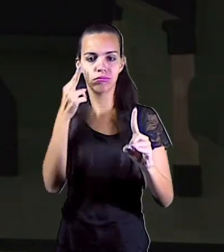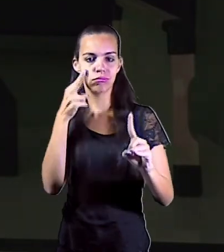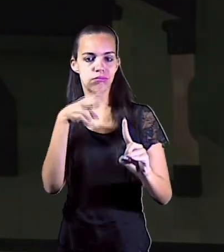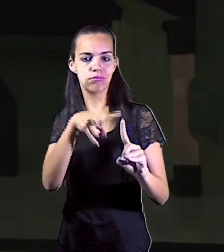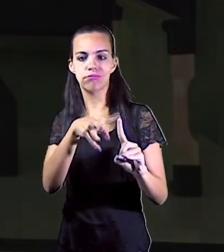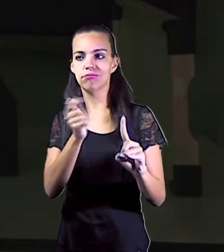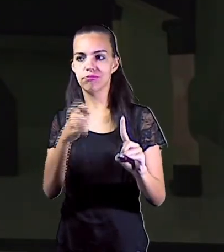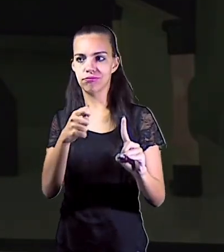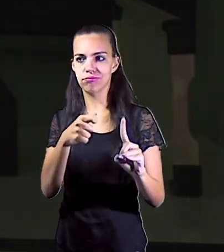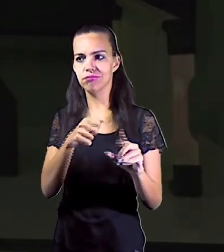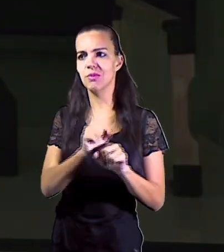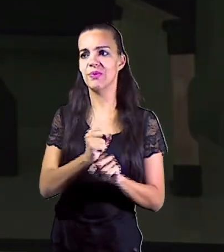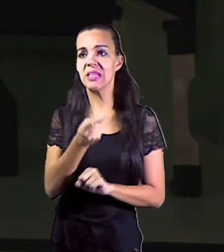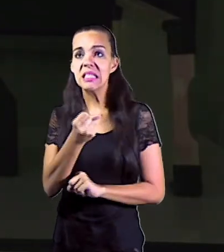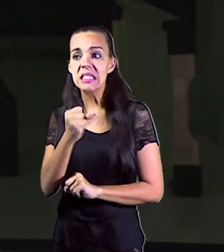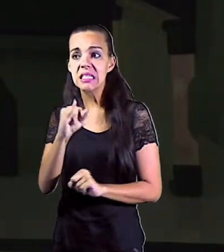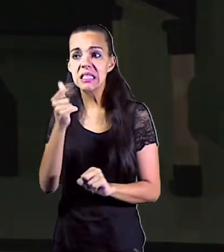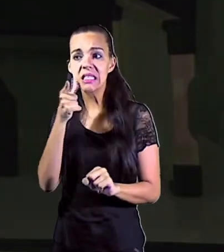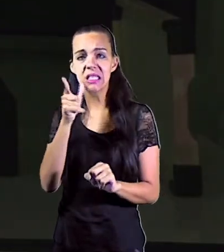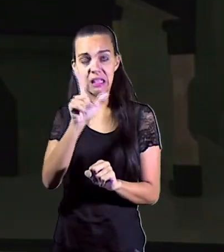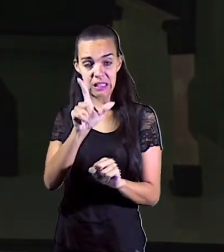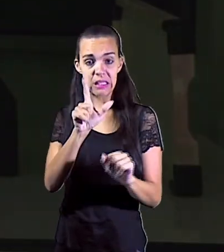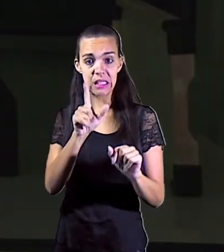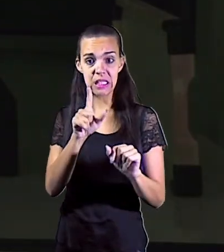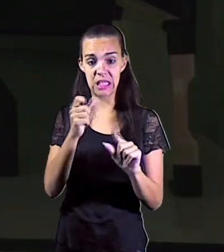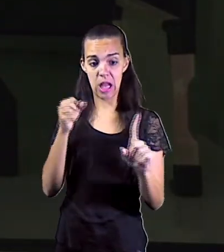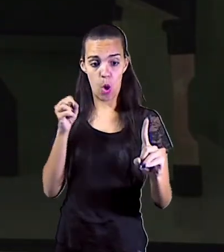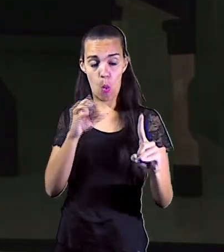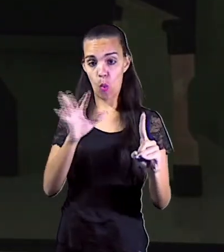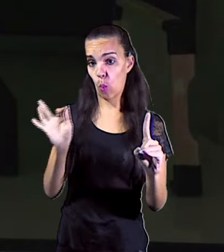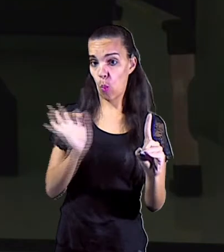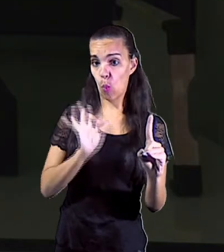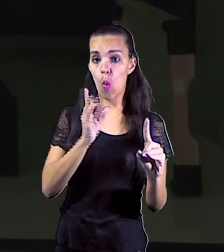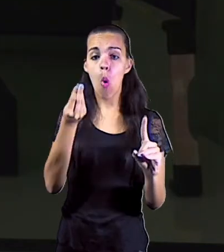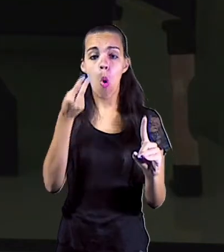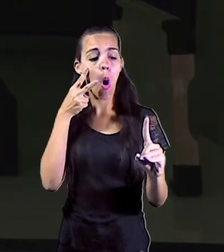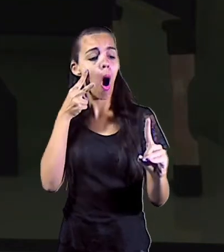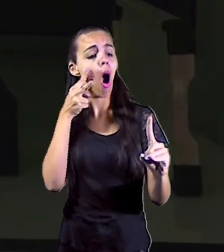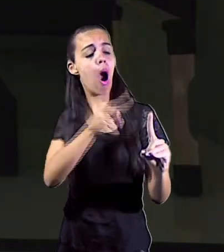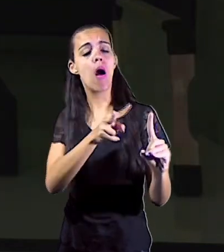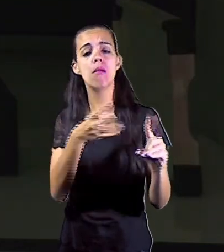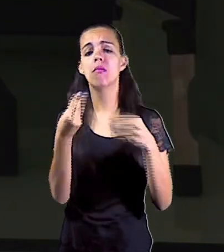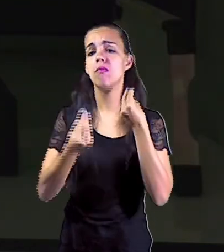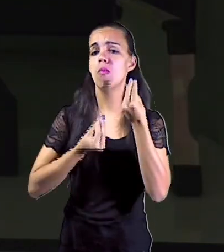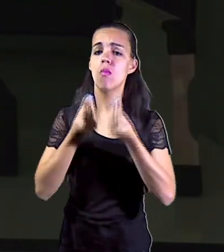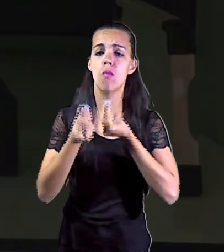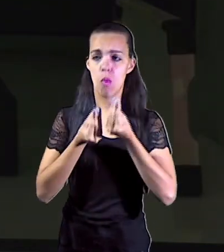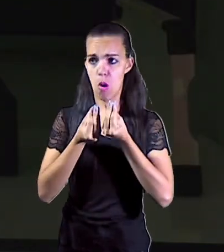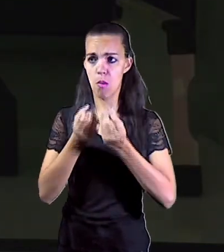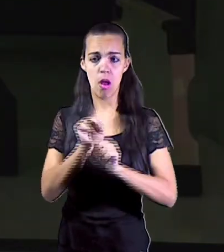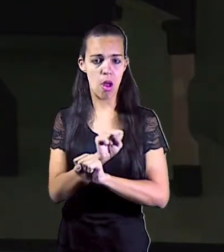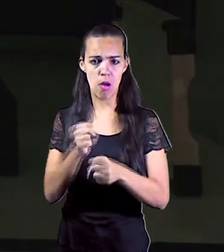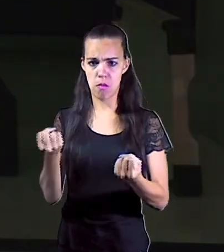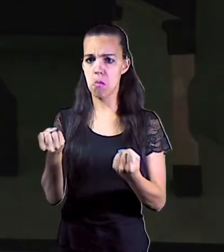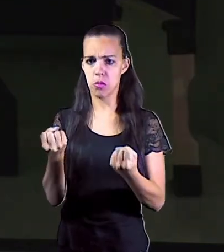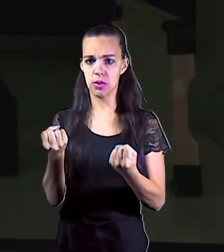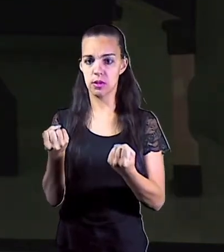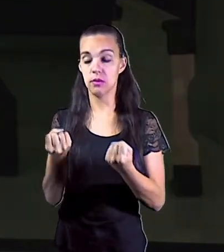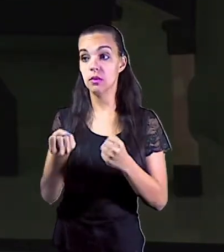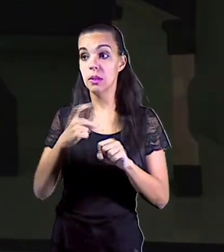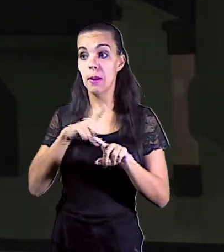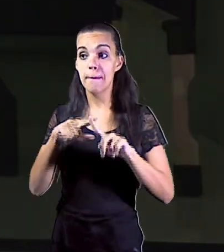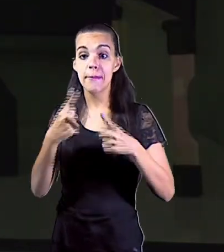objetos e assim você consegue enxergar os objetos. Quando não há luz, não há reflexão